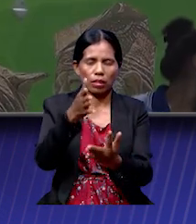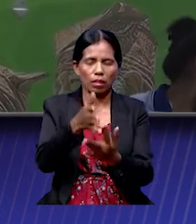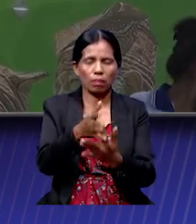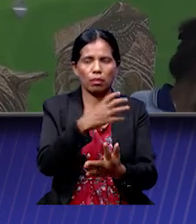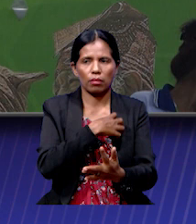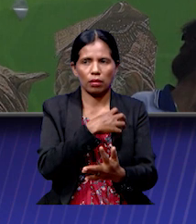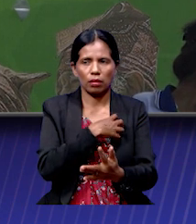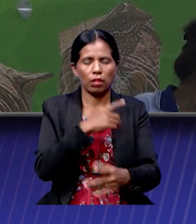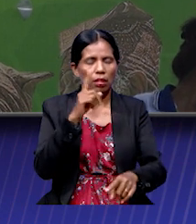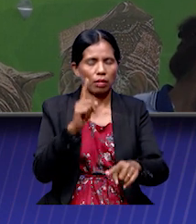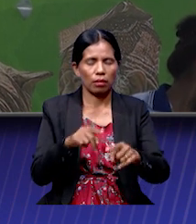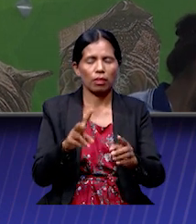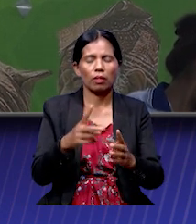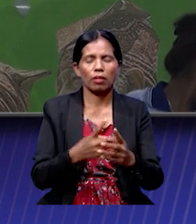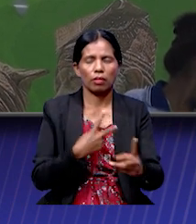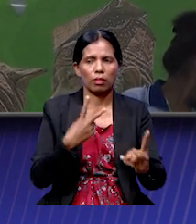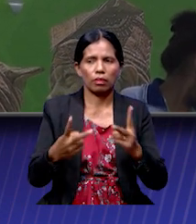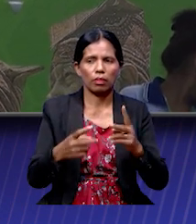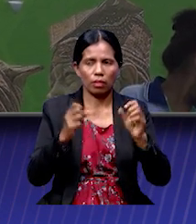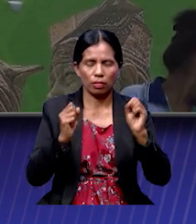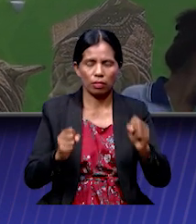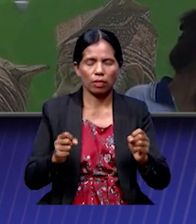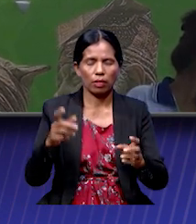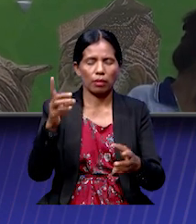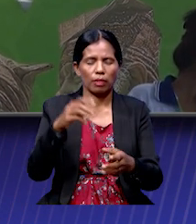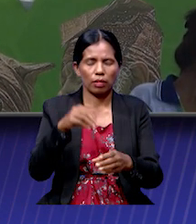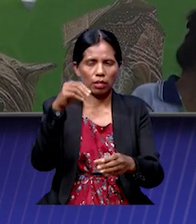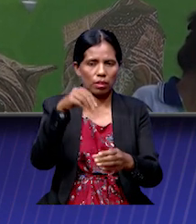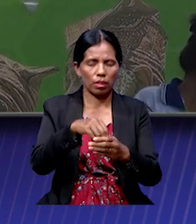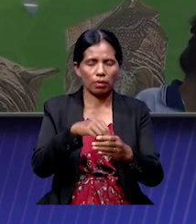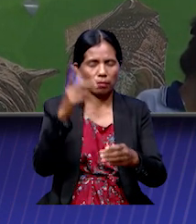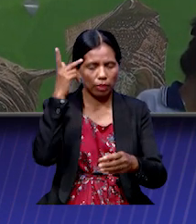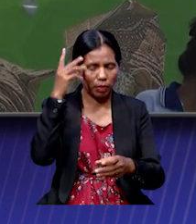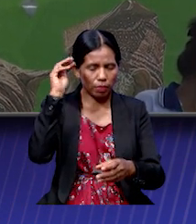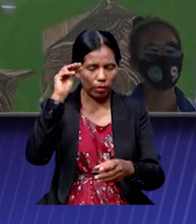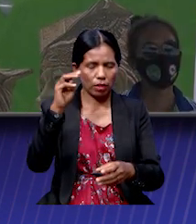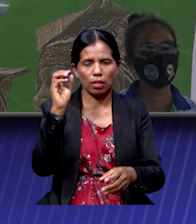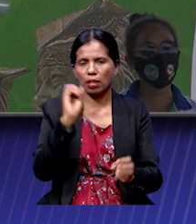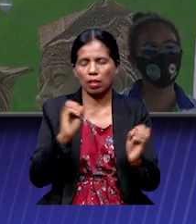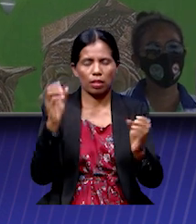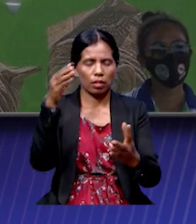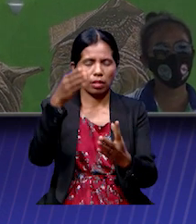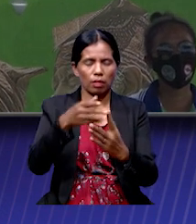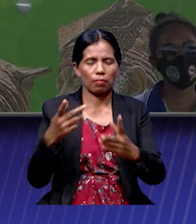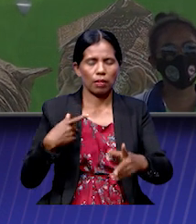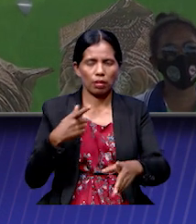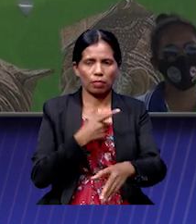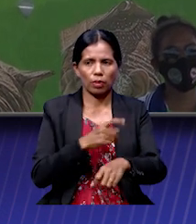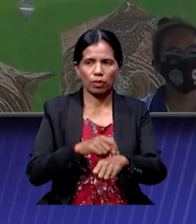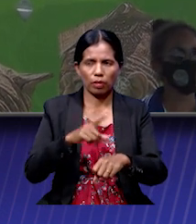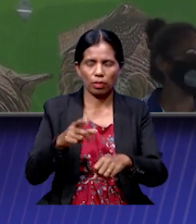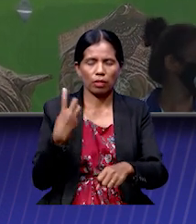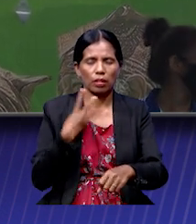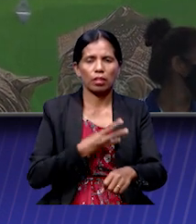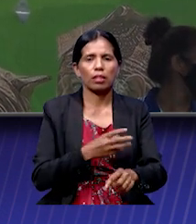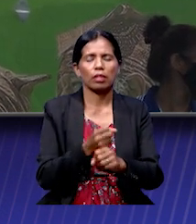ser convidado, o Latama e Gabinete Primeiro-Ministro, o Latama e Parlamento. E também ralo,